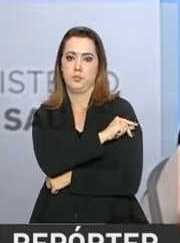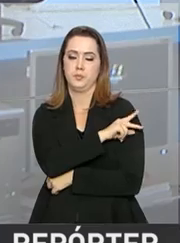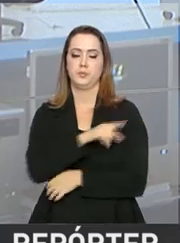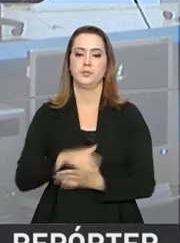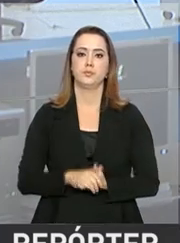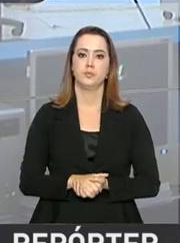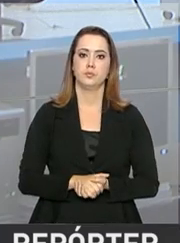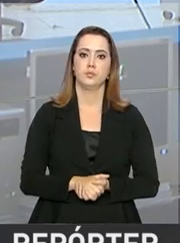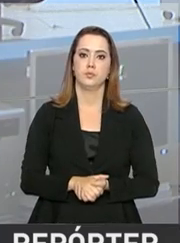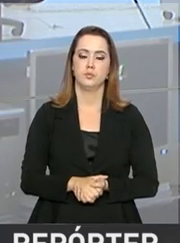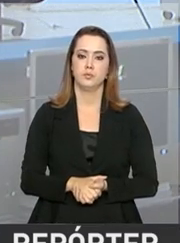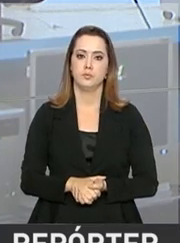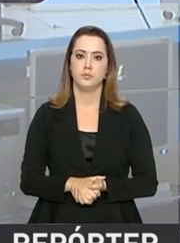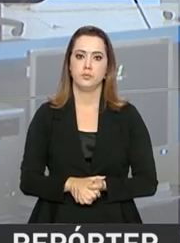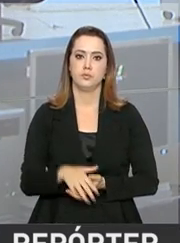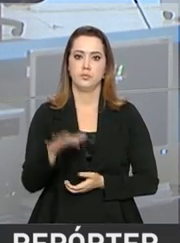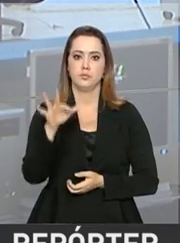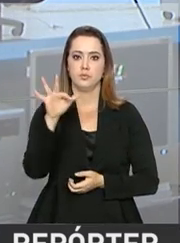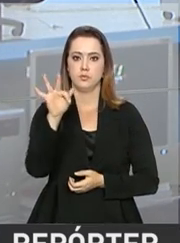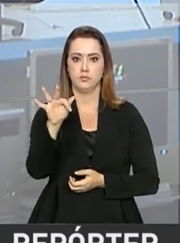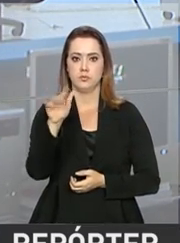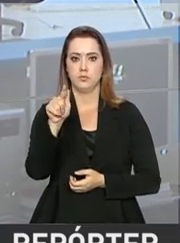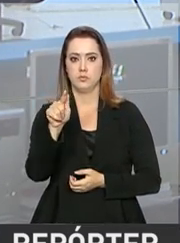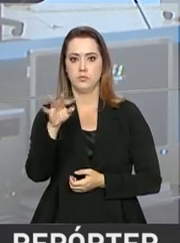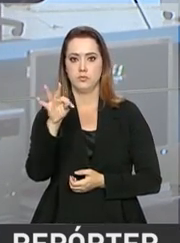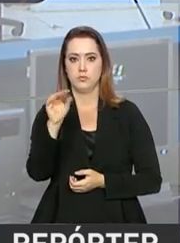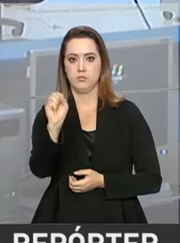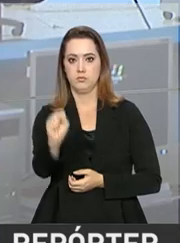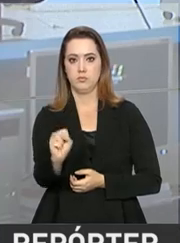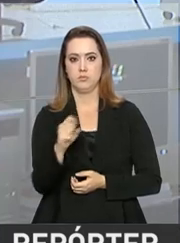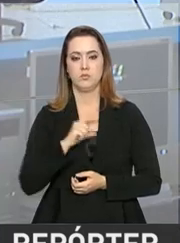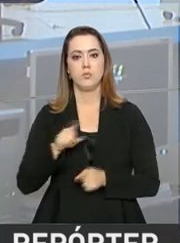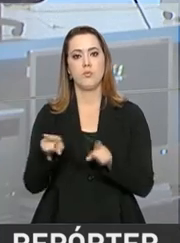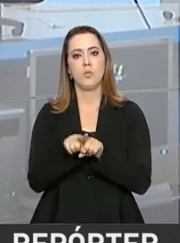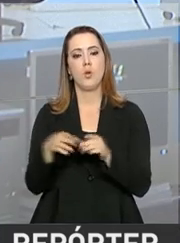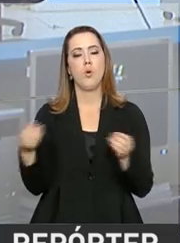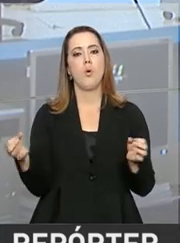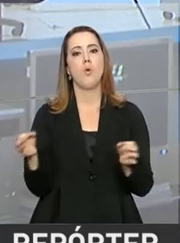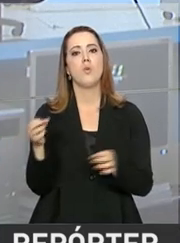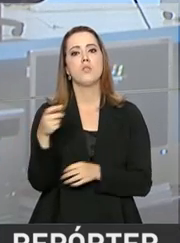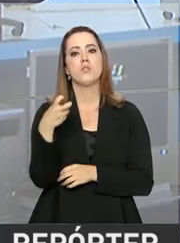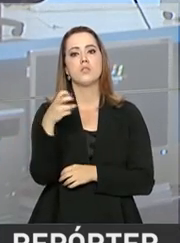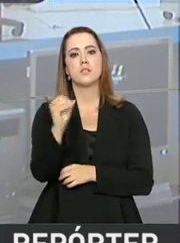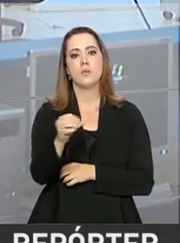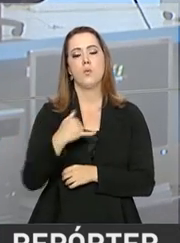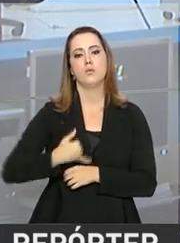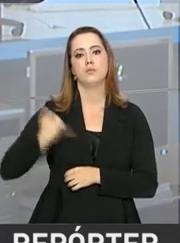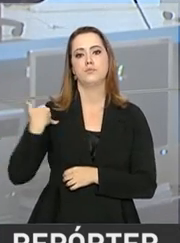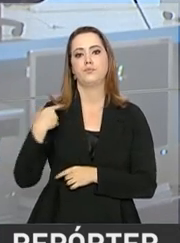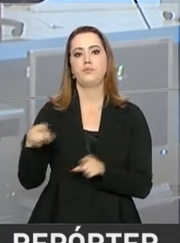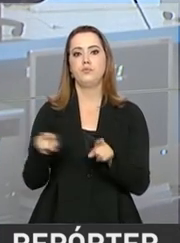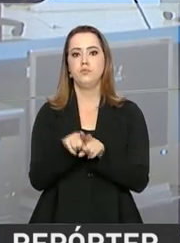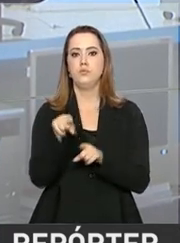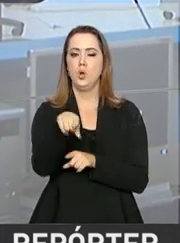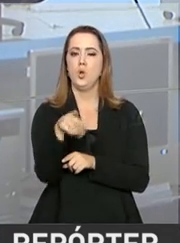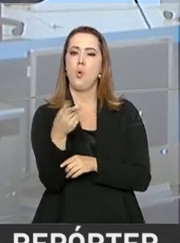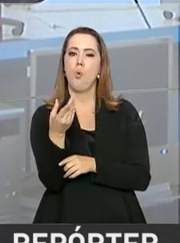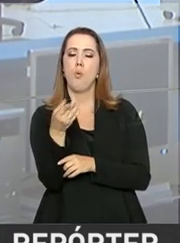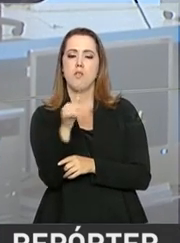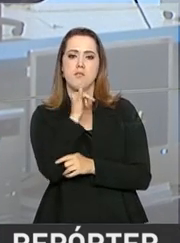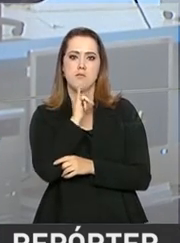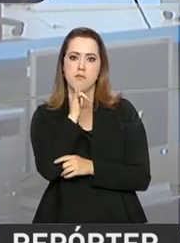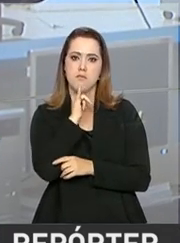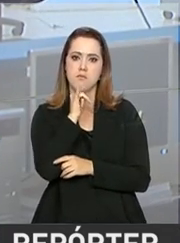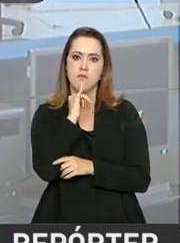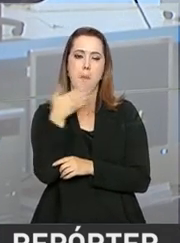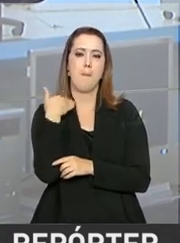vacinal. O Fundo de Garantia do Tempo de Serviço, o FGTS, completa 50 anos. Além de ser um tipo de poupança para o